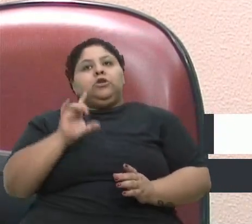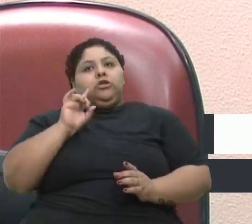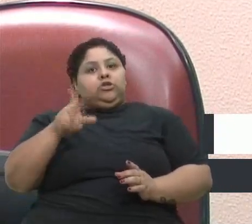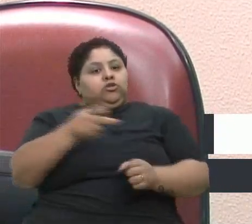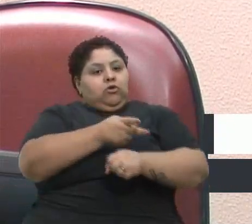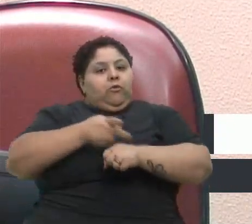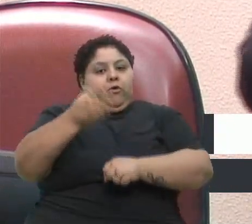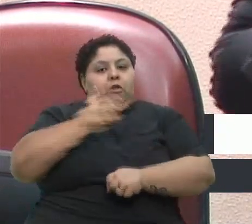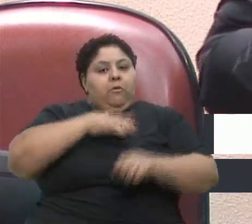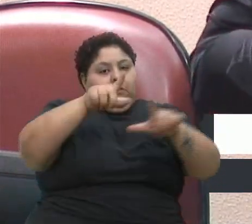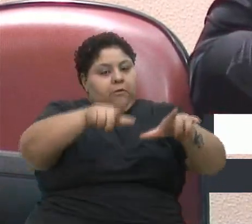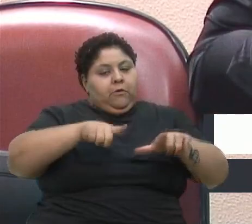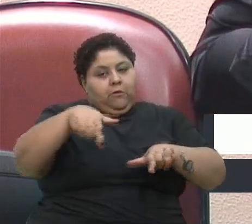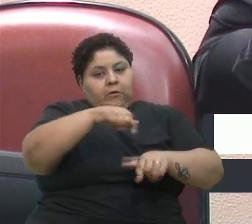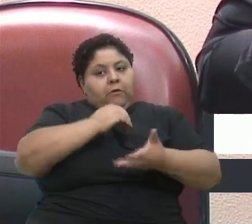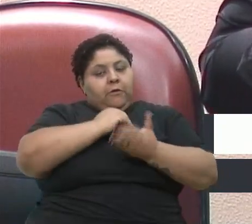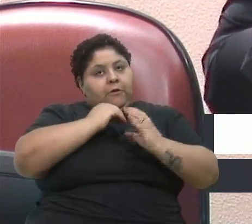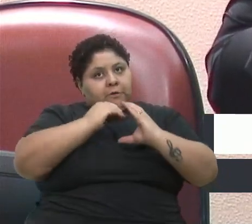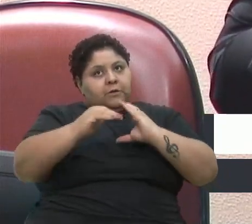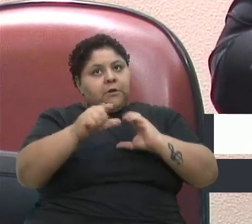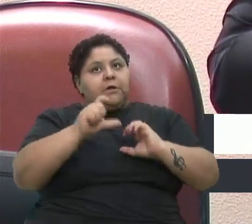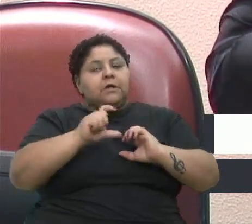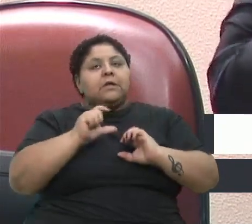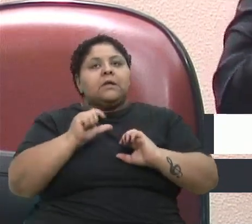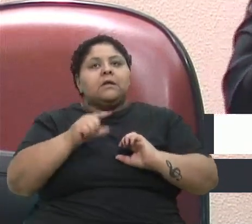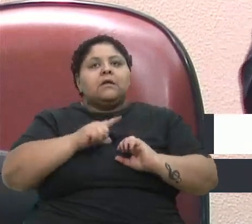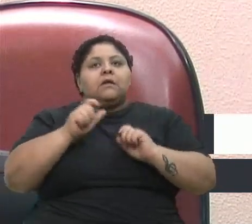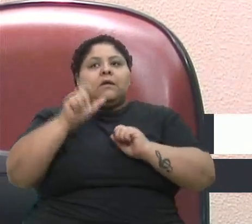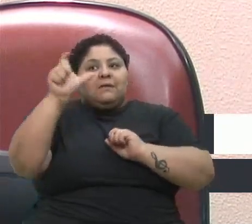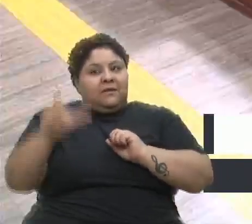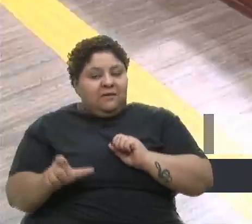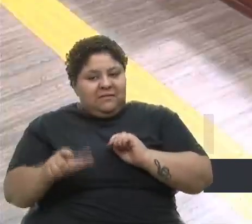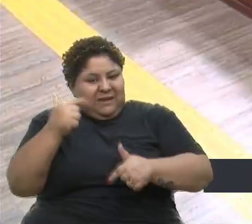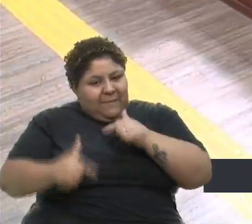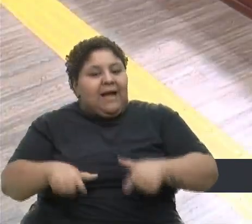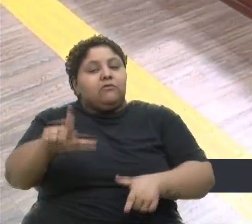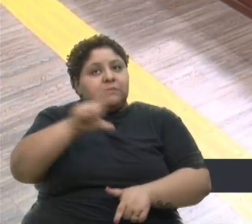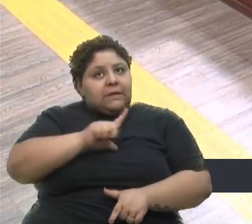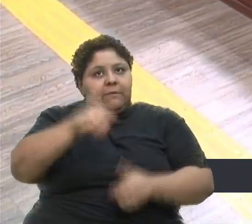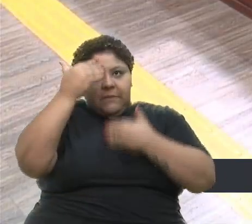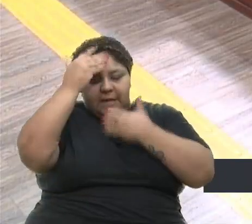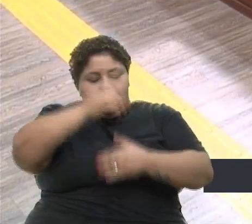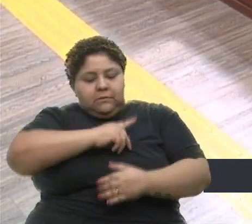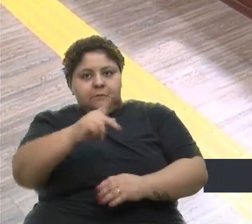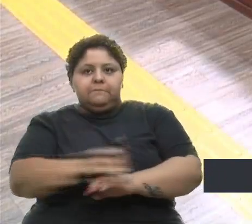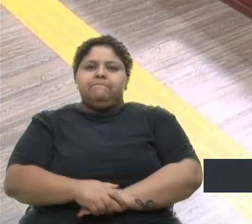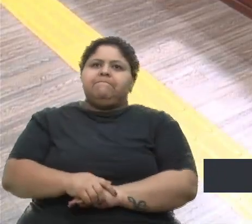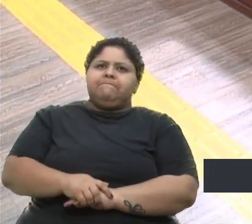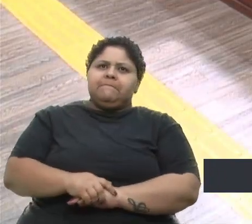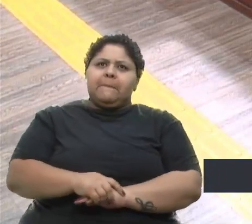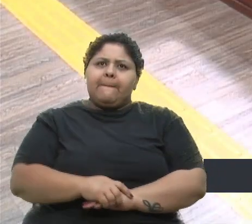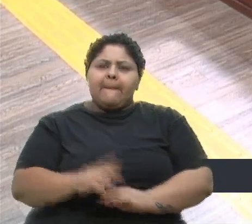a gente encaminha. Quem quer trabalhar, tem. Obrigado, senhor presidente. Vereador Renato.